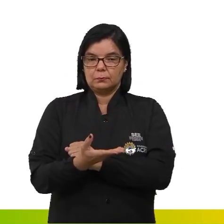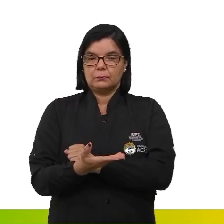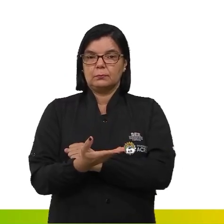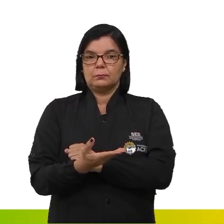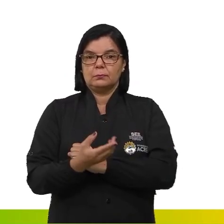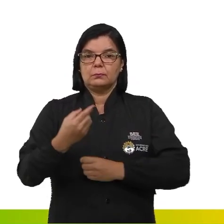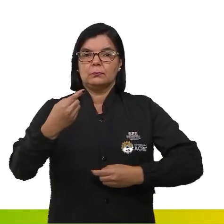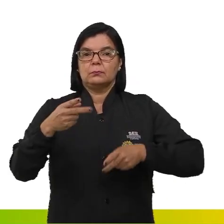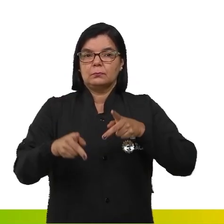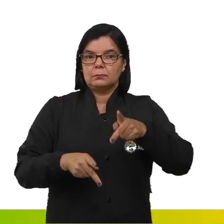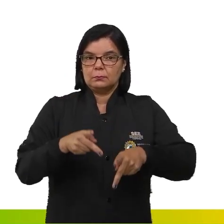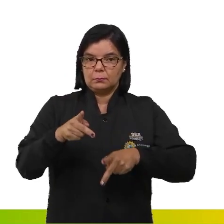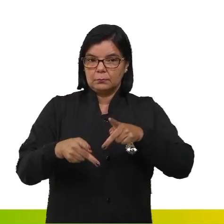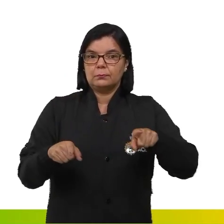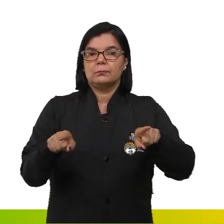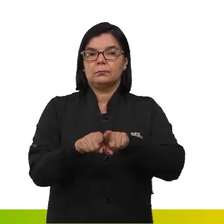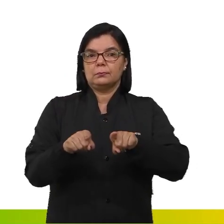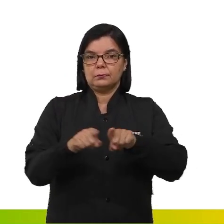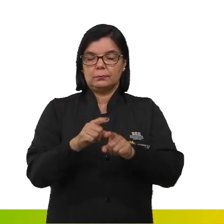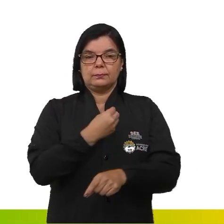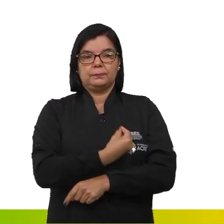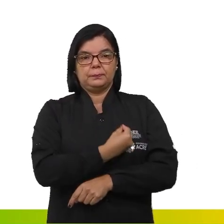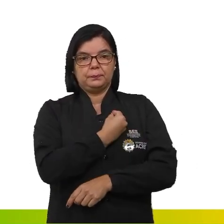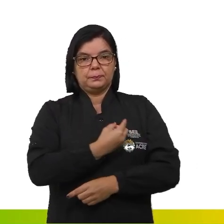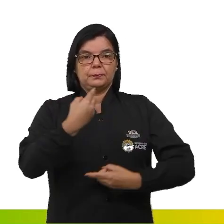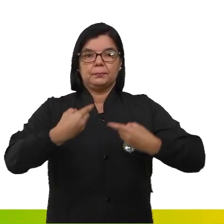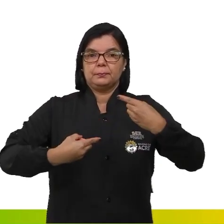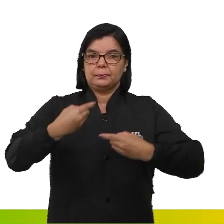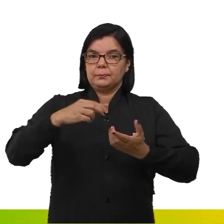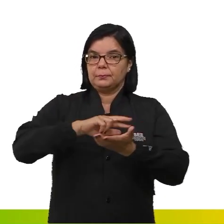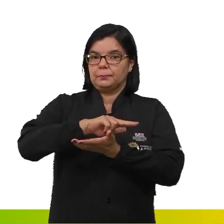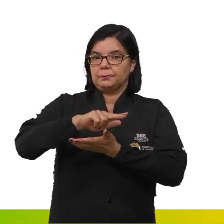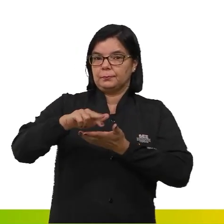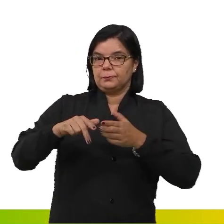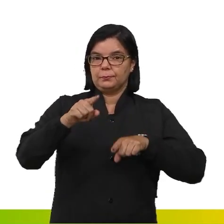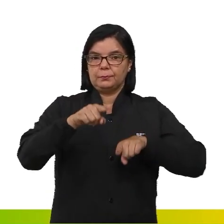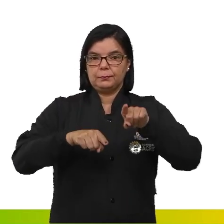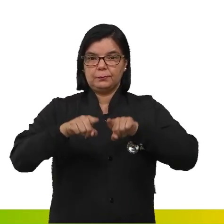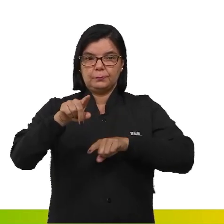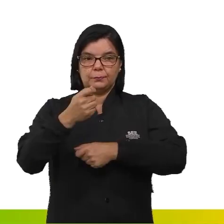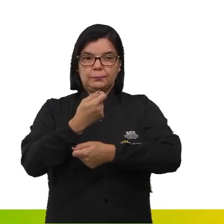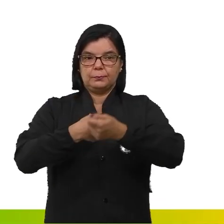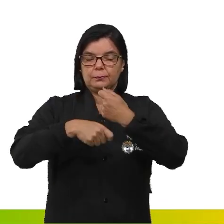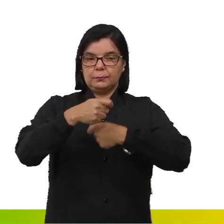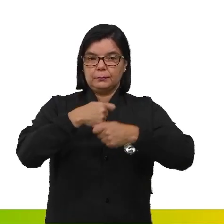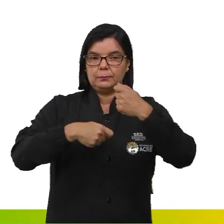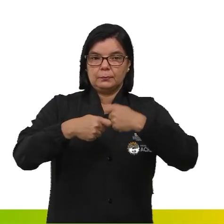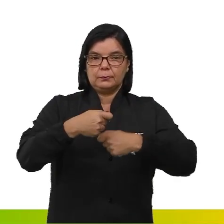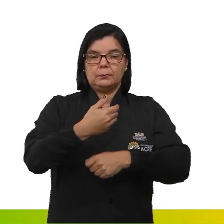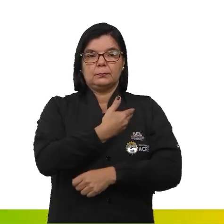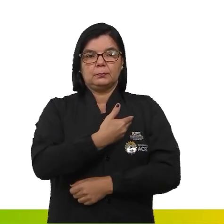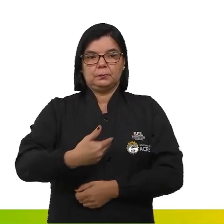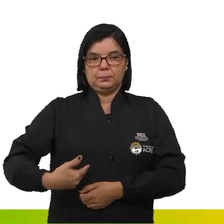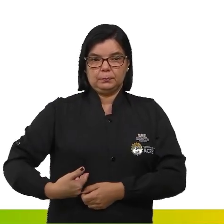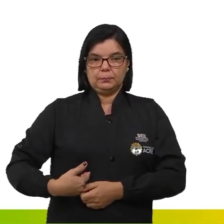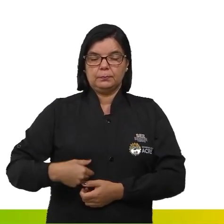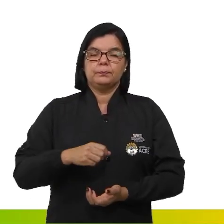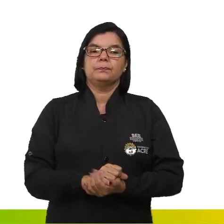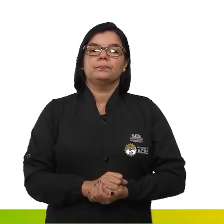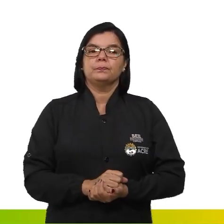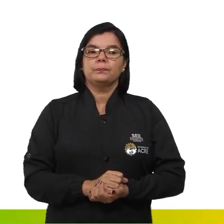da população também se faz presente na política e em diversos níveis da administração